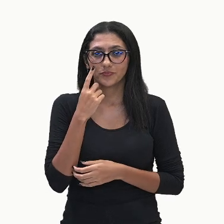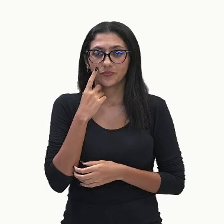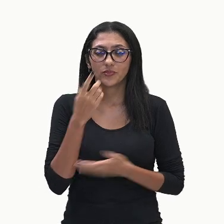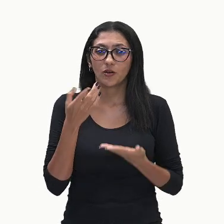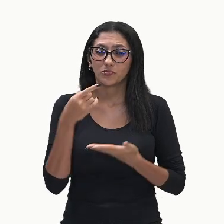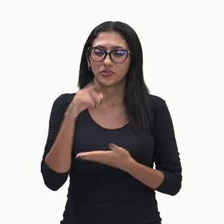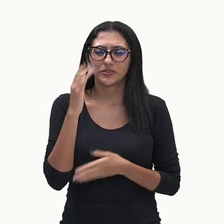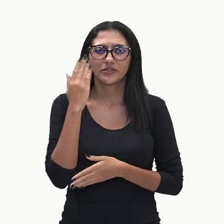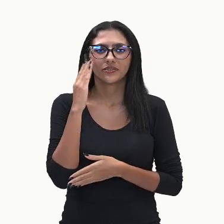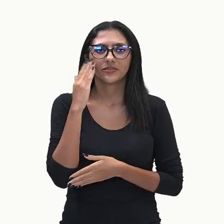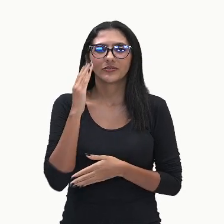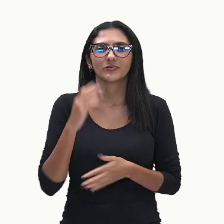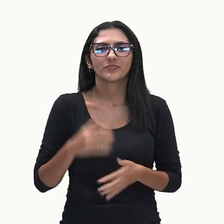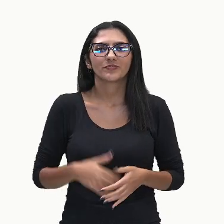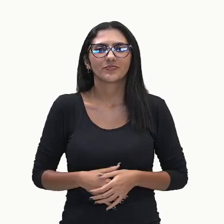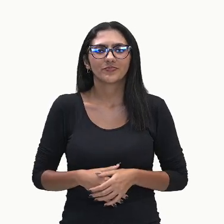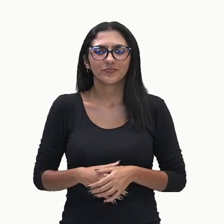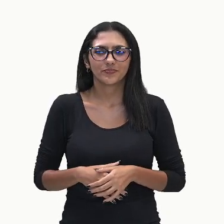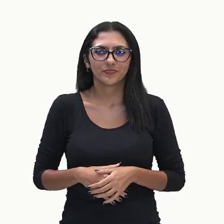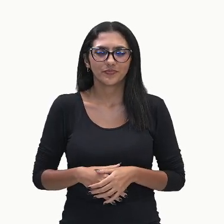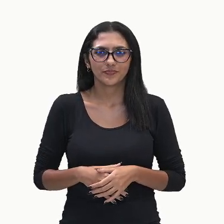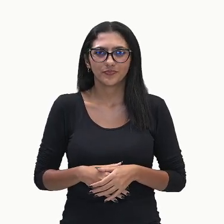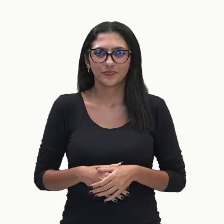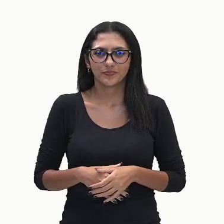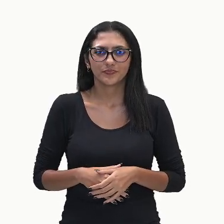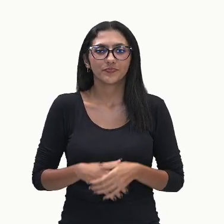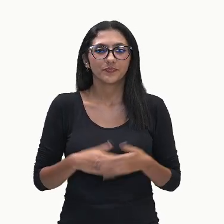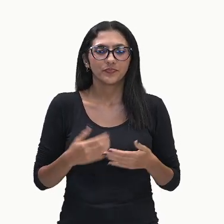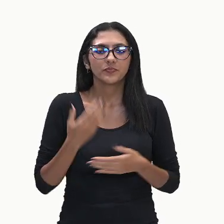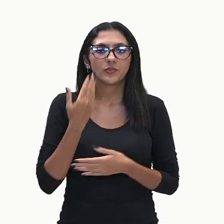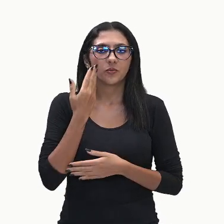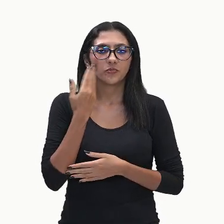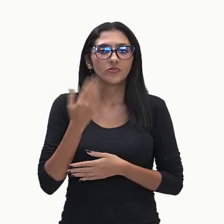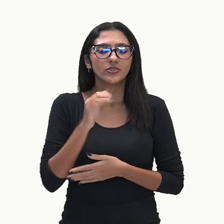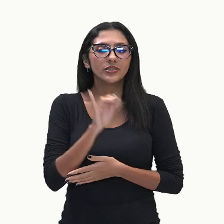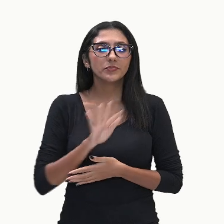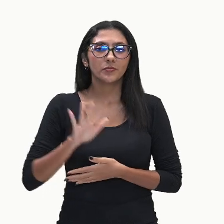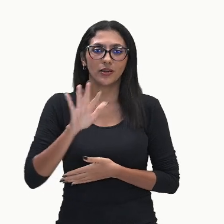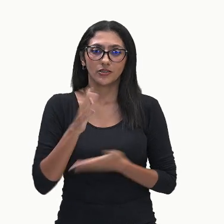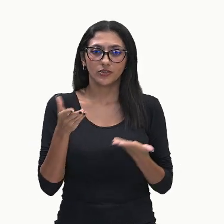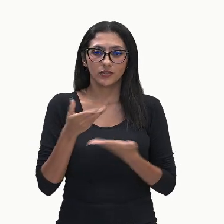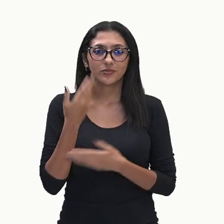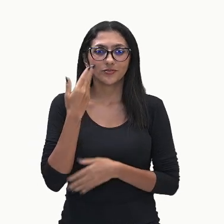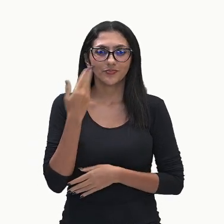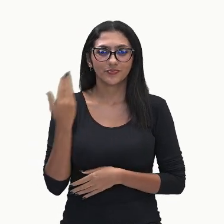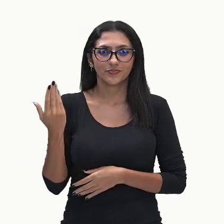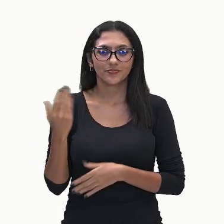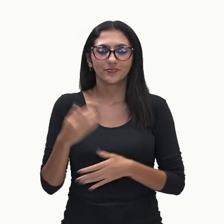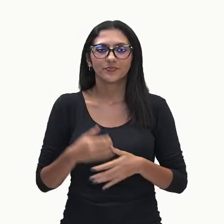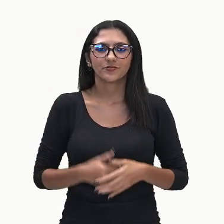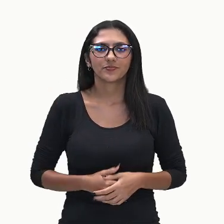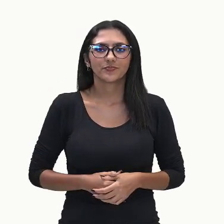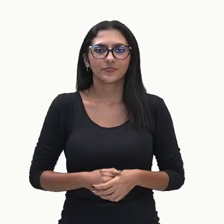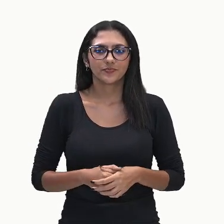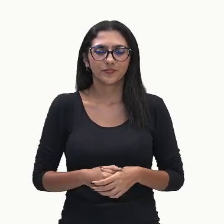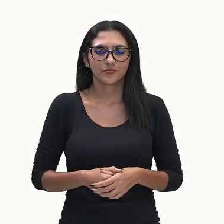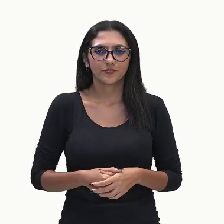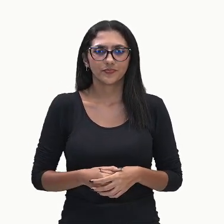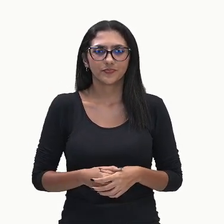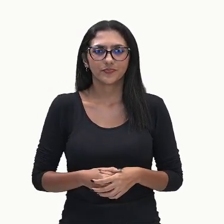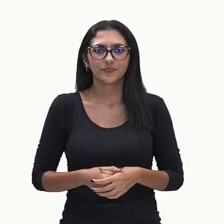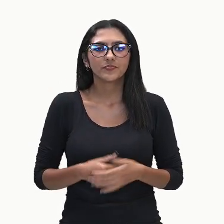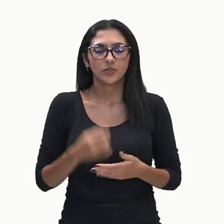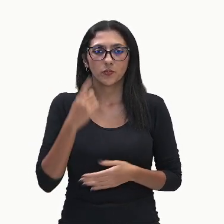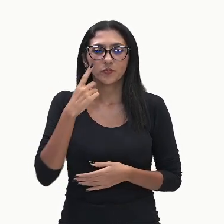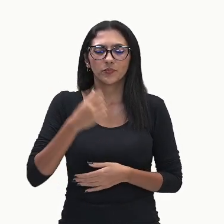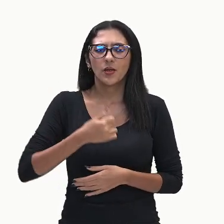entender melhor. Então, nós temos aqui a nossa figura. Vejamos. Beleza. Olha lá, então. A